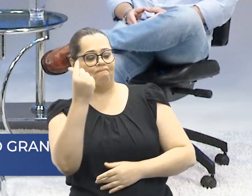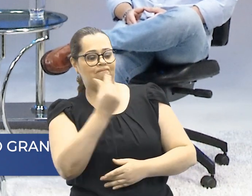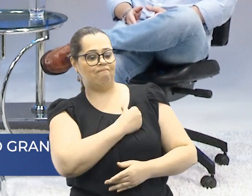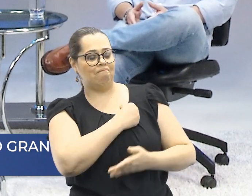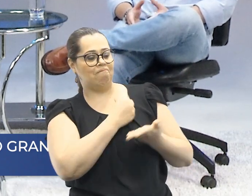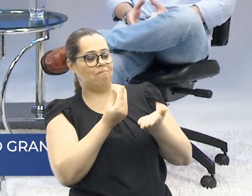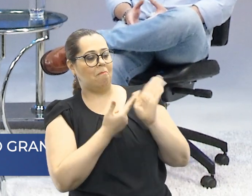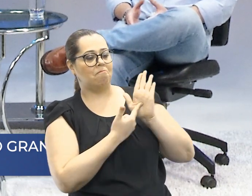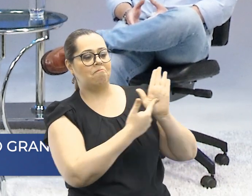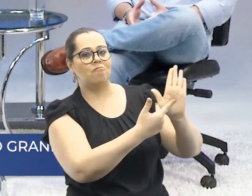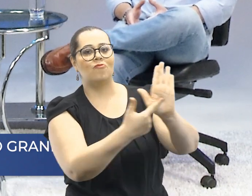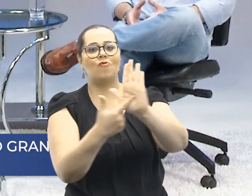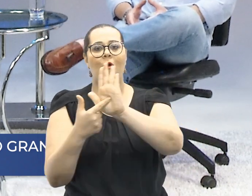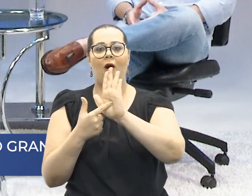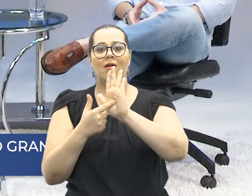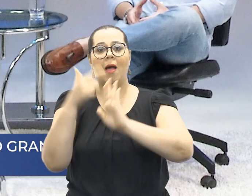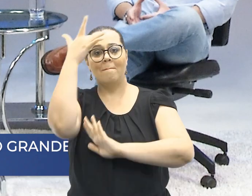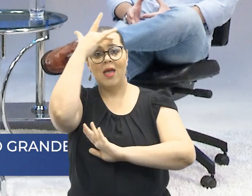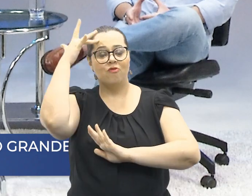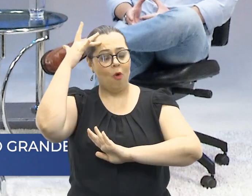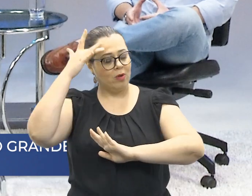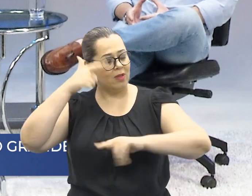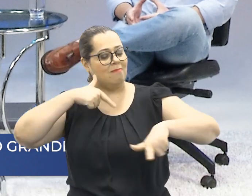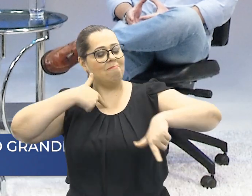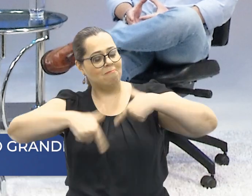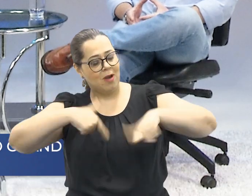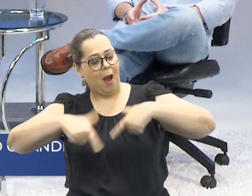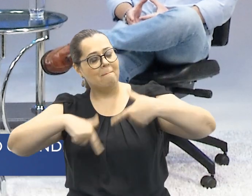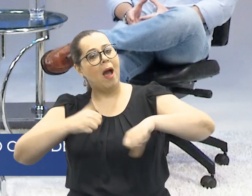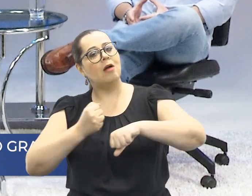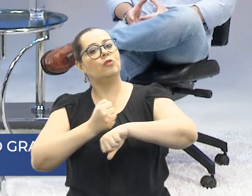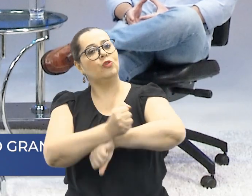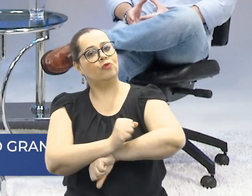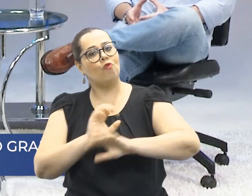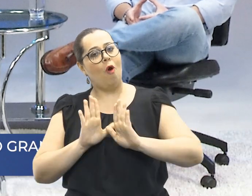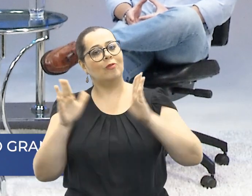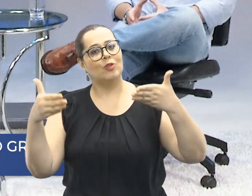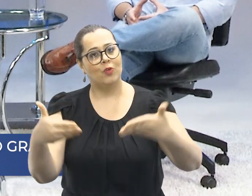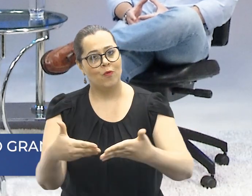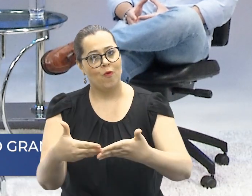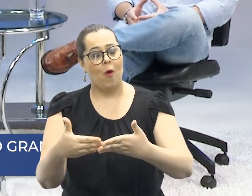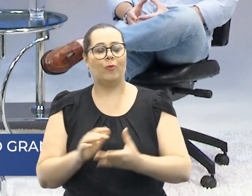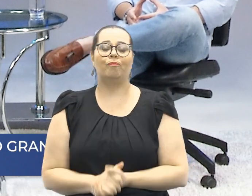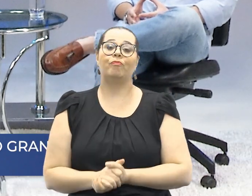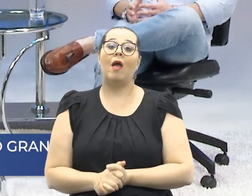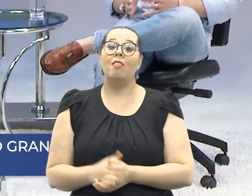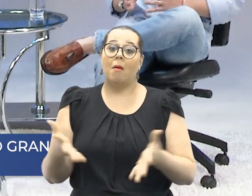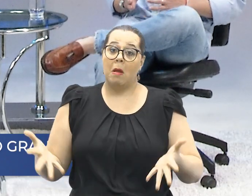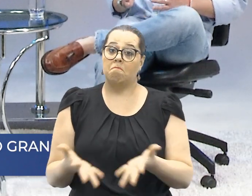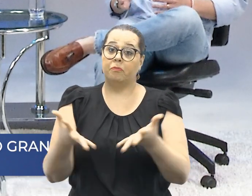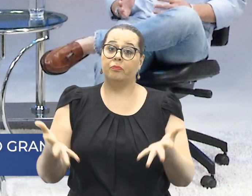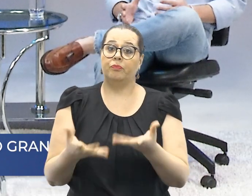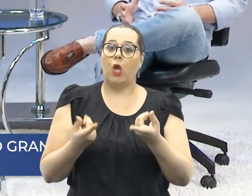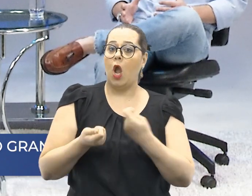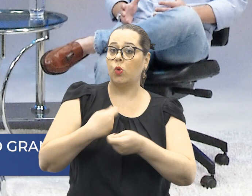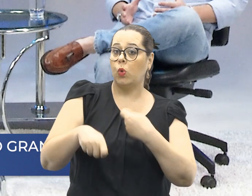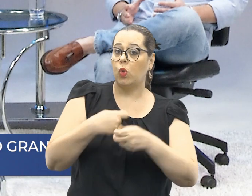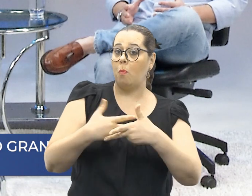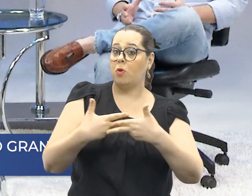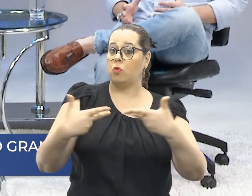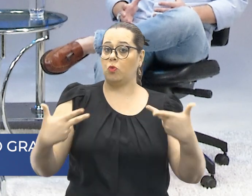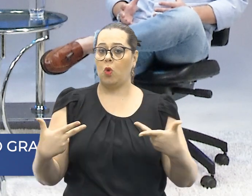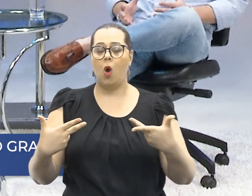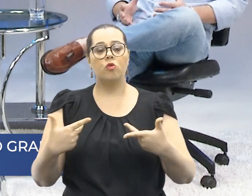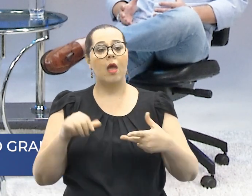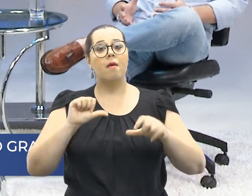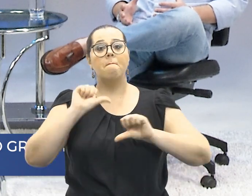essas pessoas que se dedicam a isso. Fomenta a nossa economia como um todo. Aquilo lá a gente transforma o